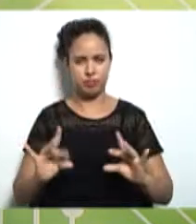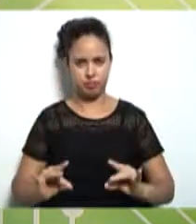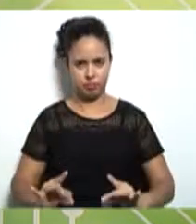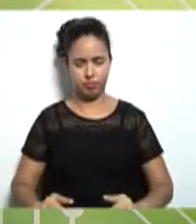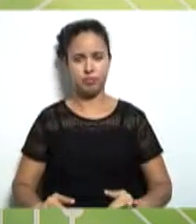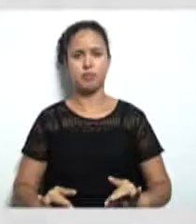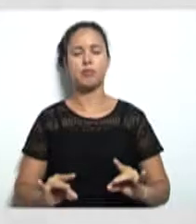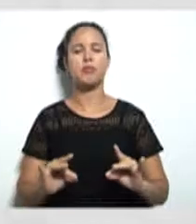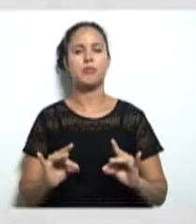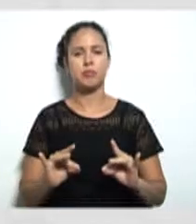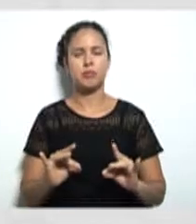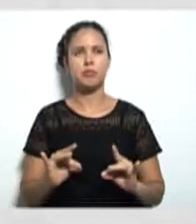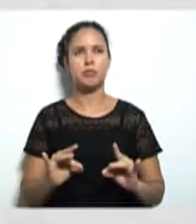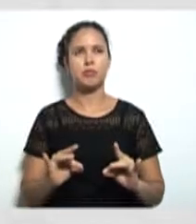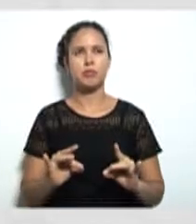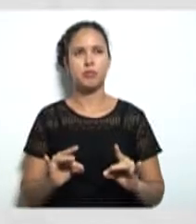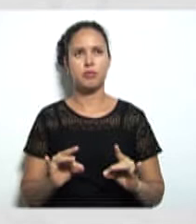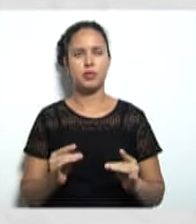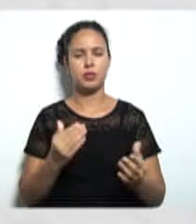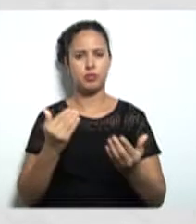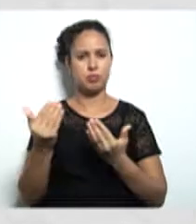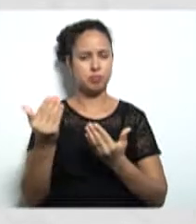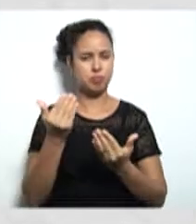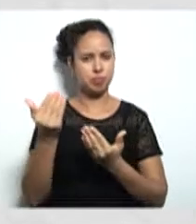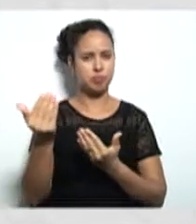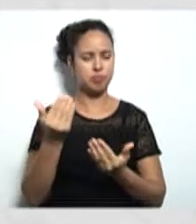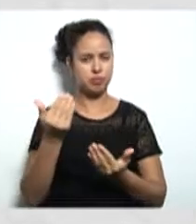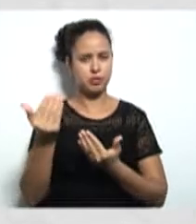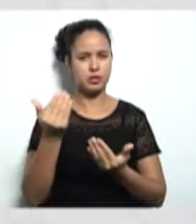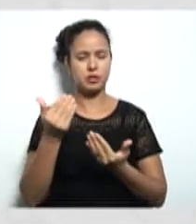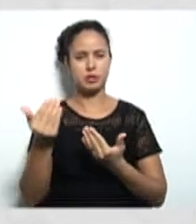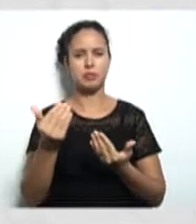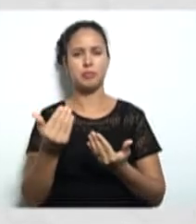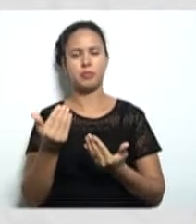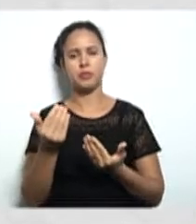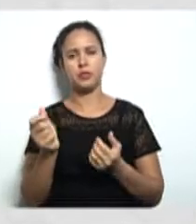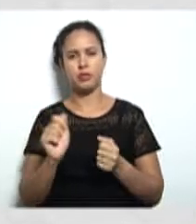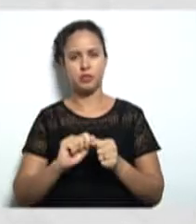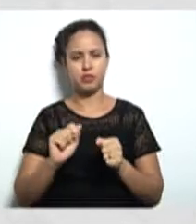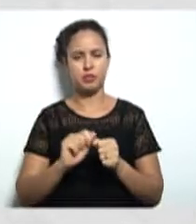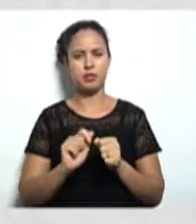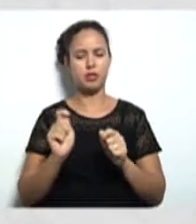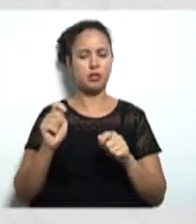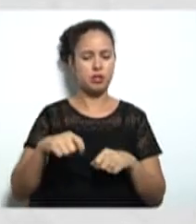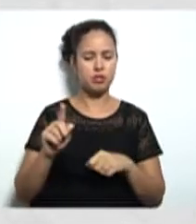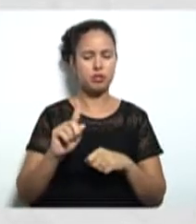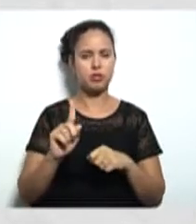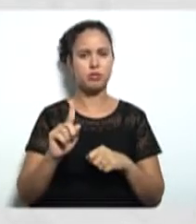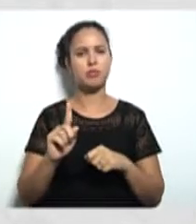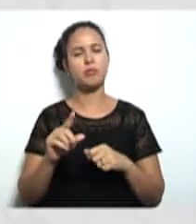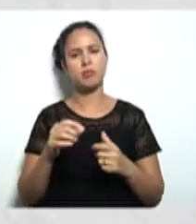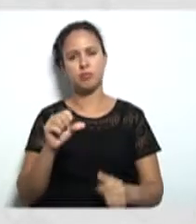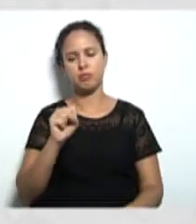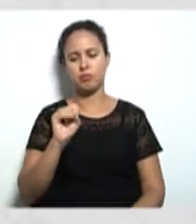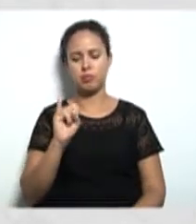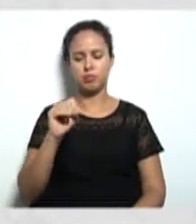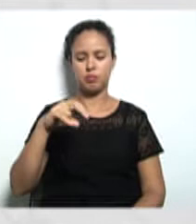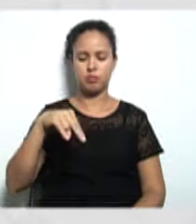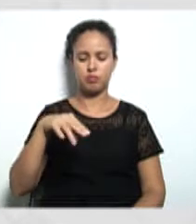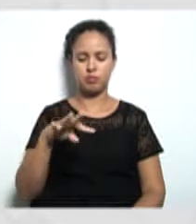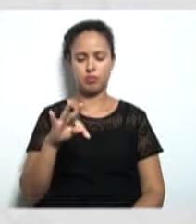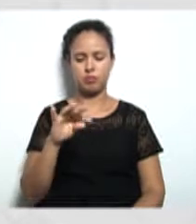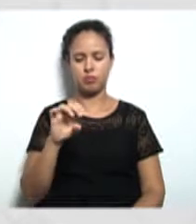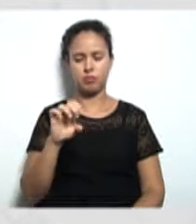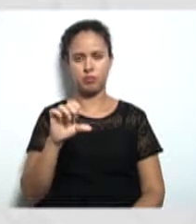vai detalhar, a comparação, que você tenta, né, fazer essa verificação, e a síntese de tudo aquilo que